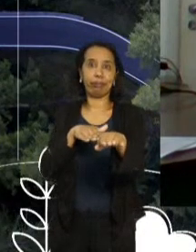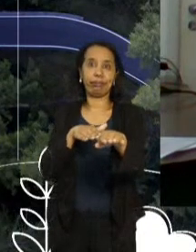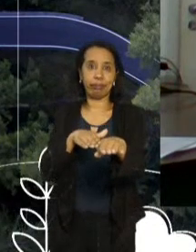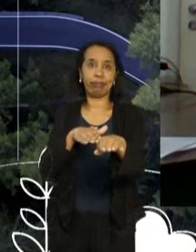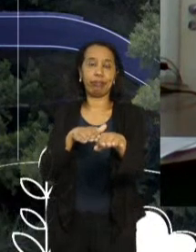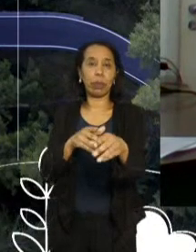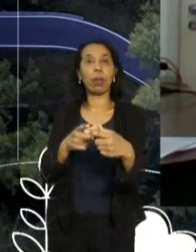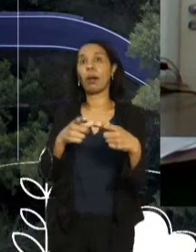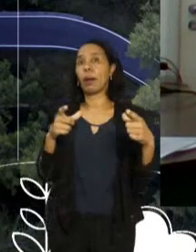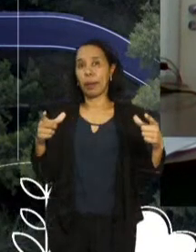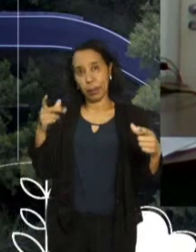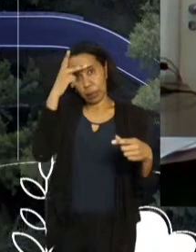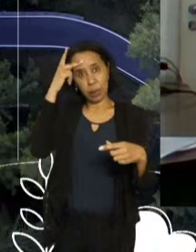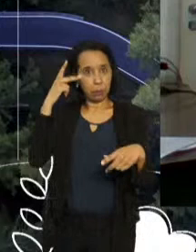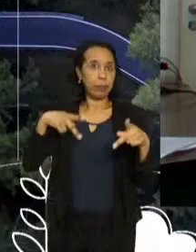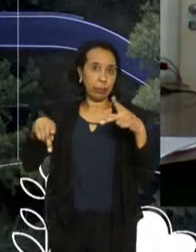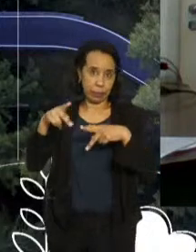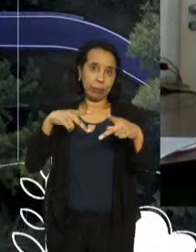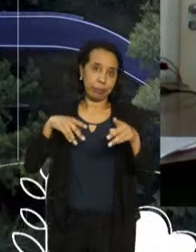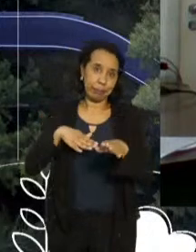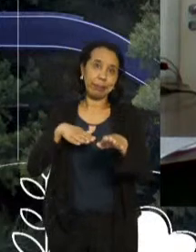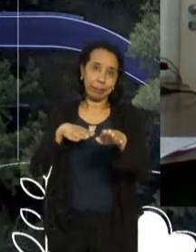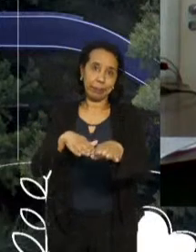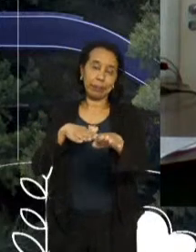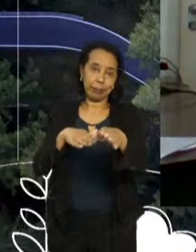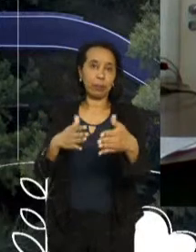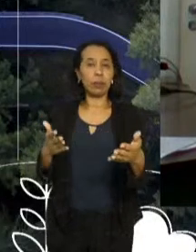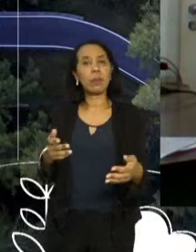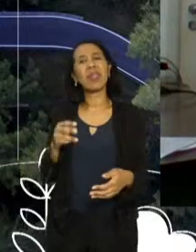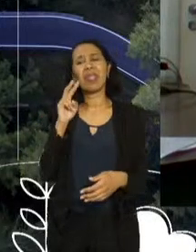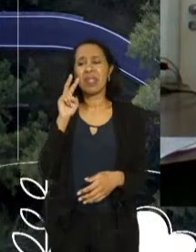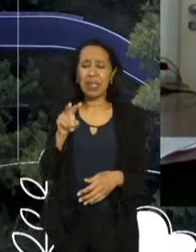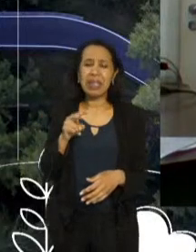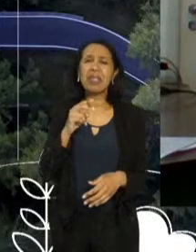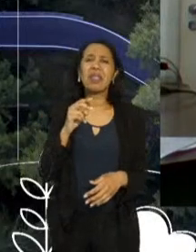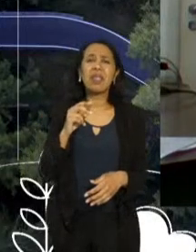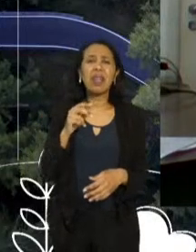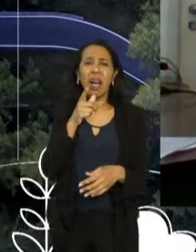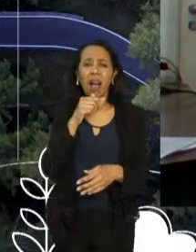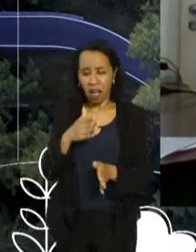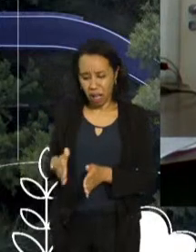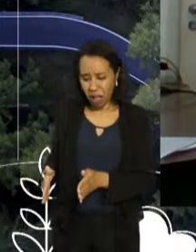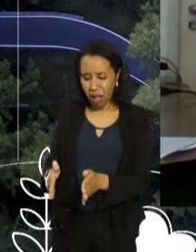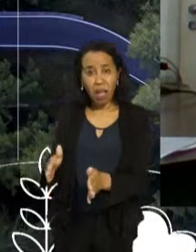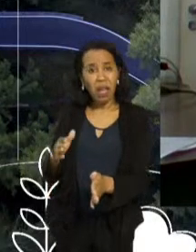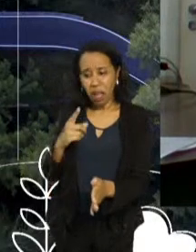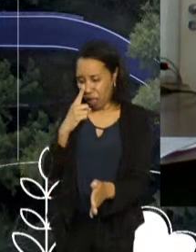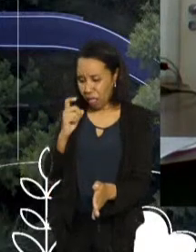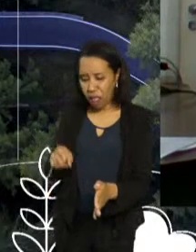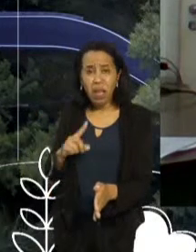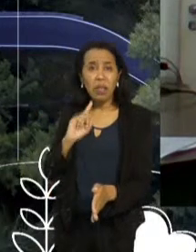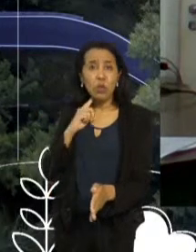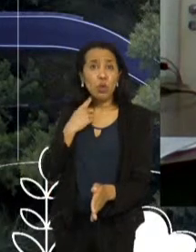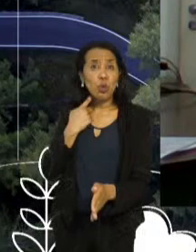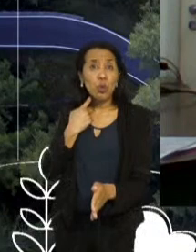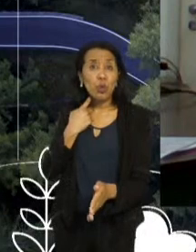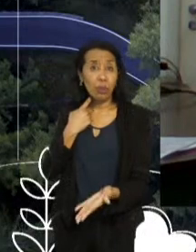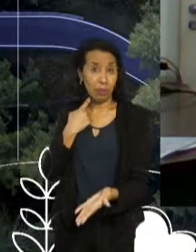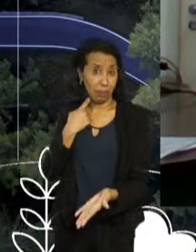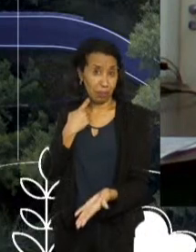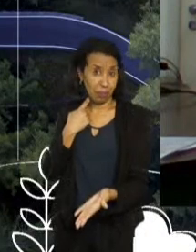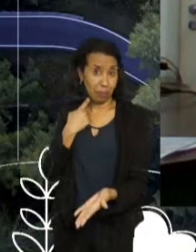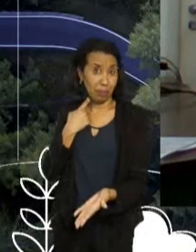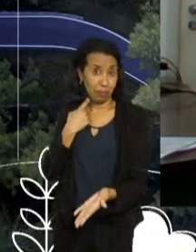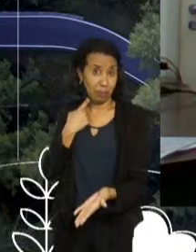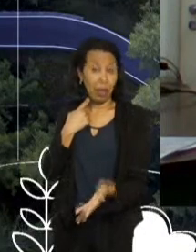Uma grande parte da população cumpre. Você olha para o rio, está muito poluído, mas o risco é zero, porque você não é